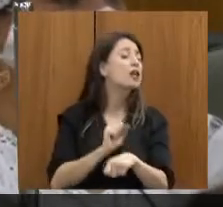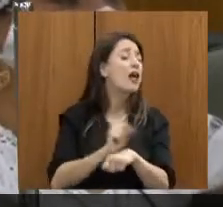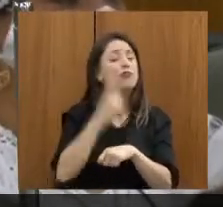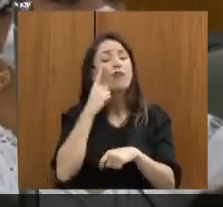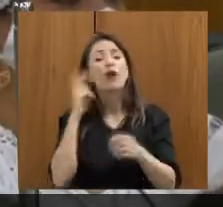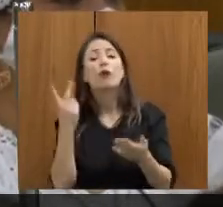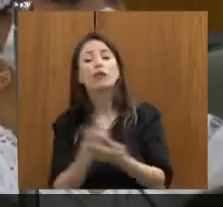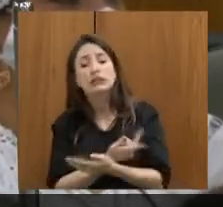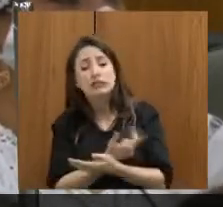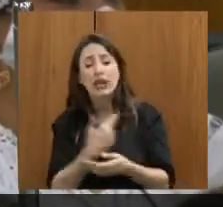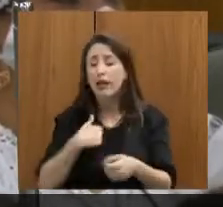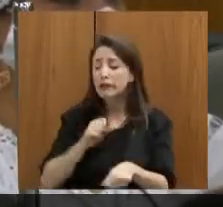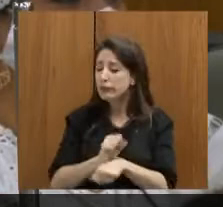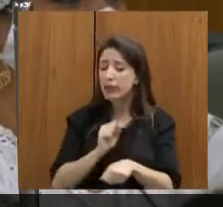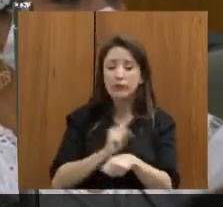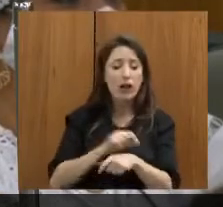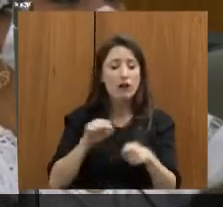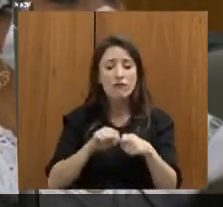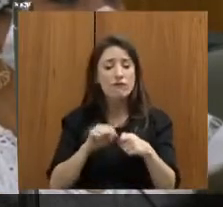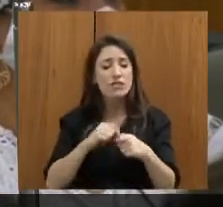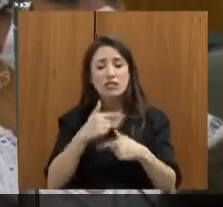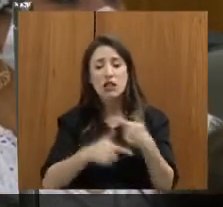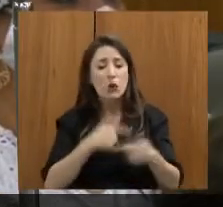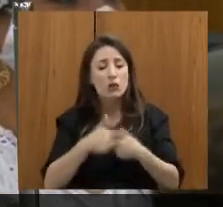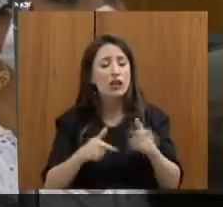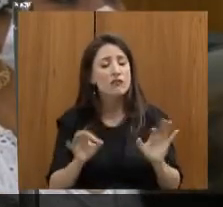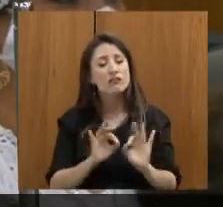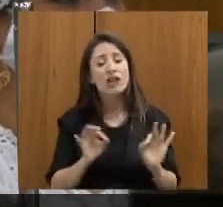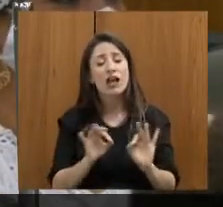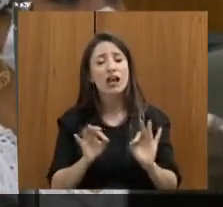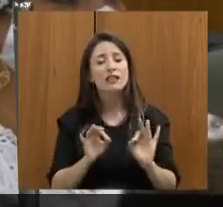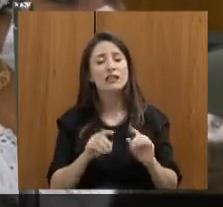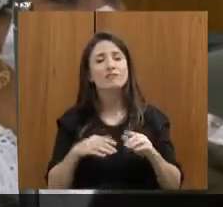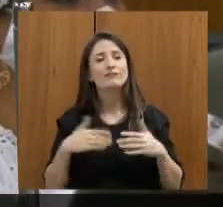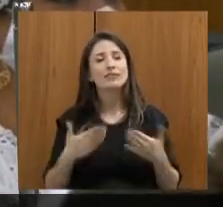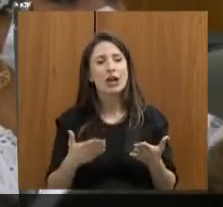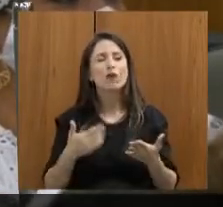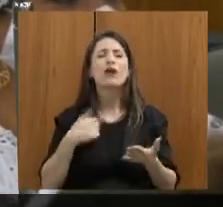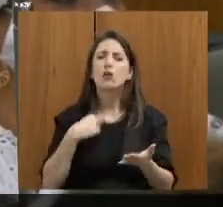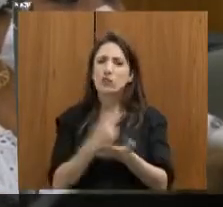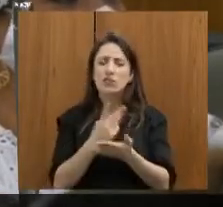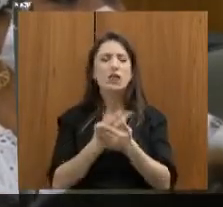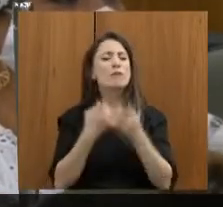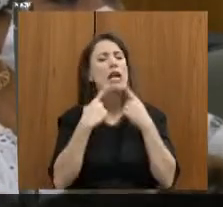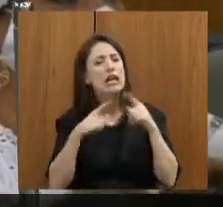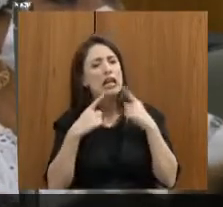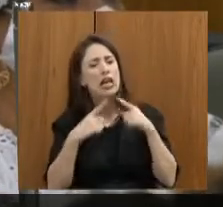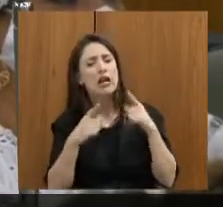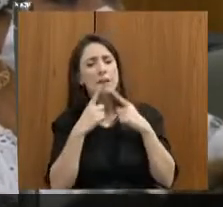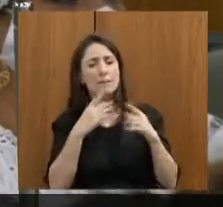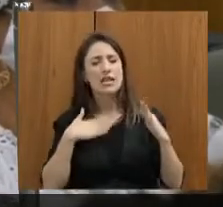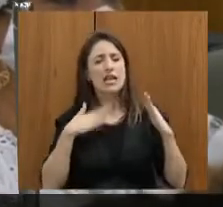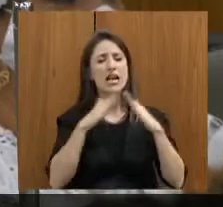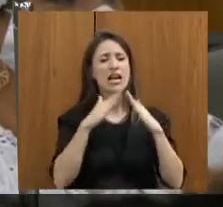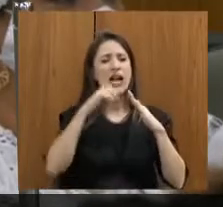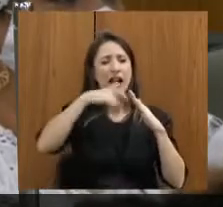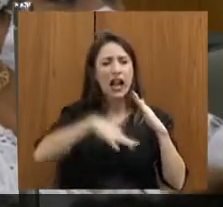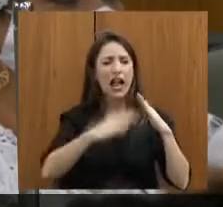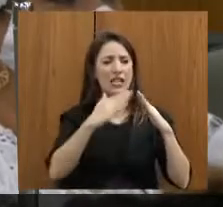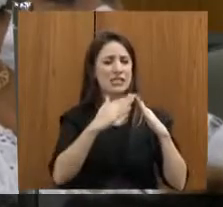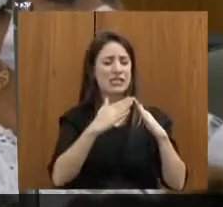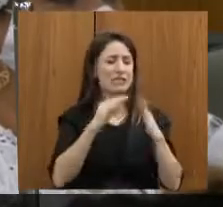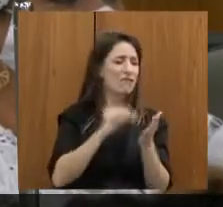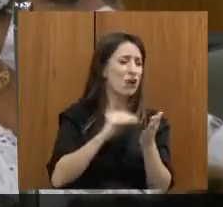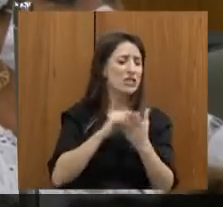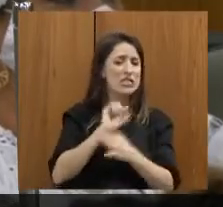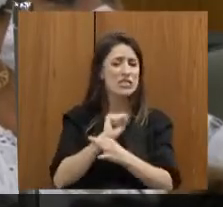a bem dizer nada então assim eu reclamo muito da segurança da minha casa mas o que eu faço